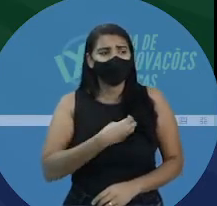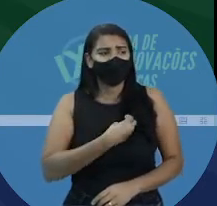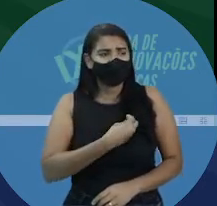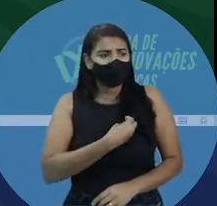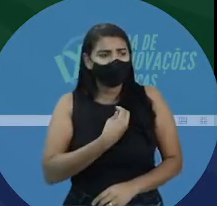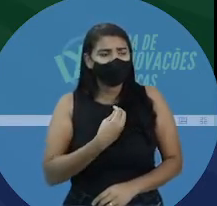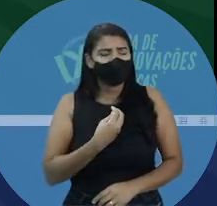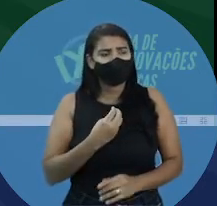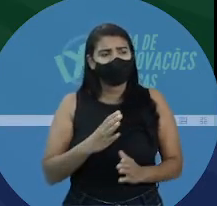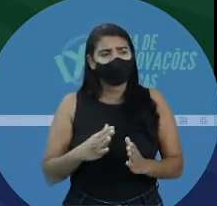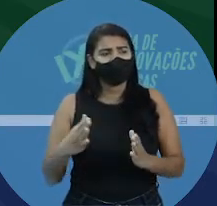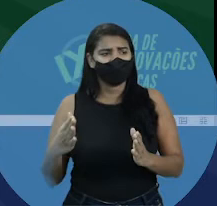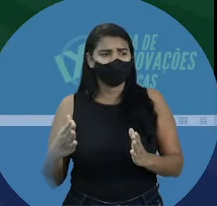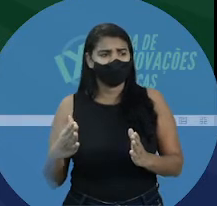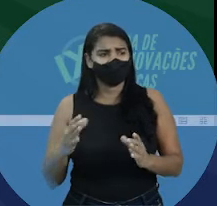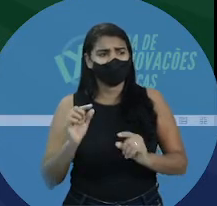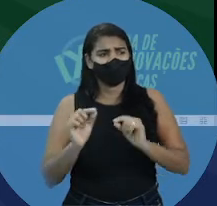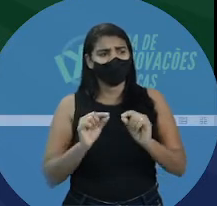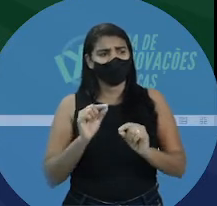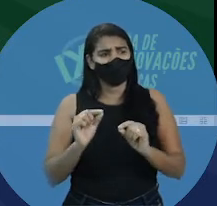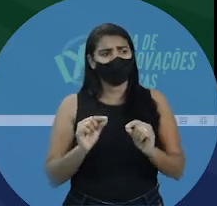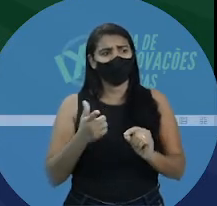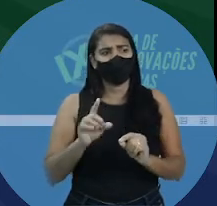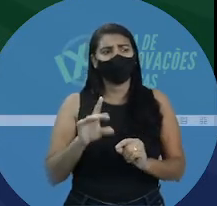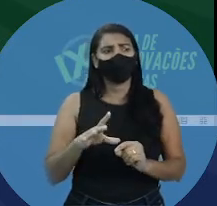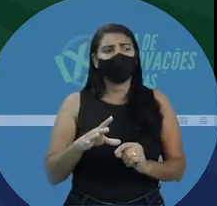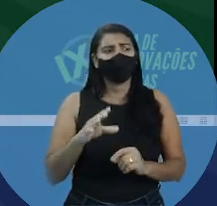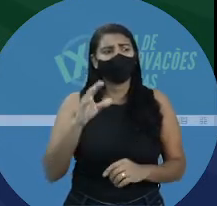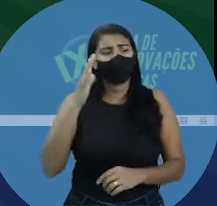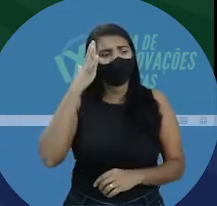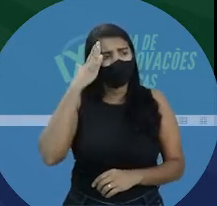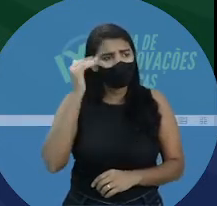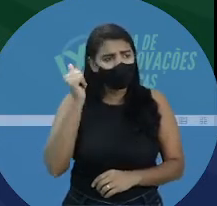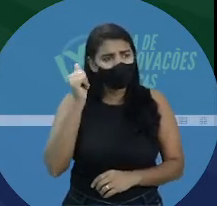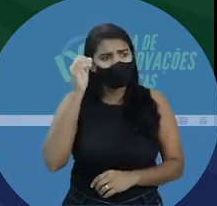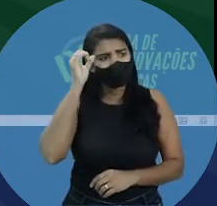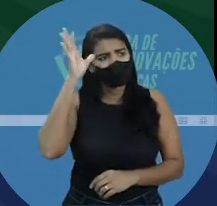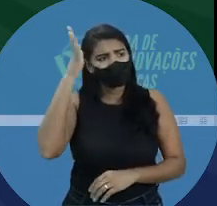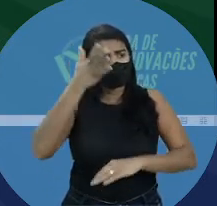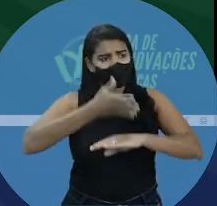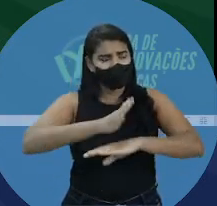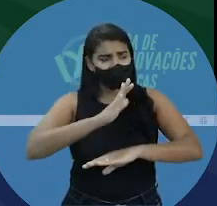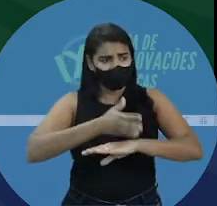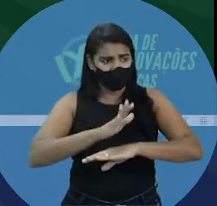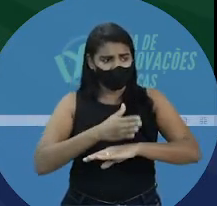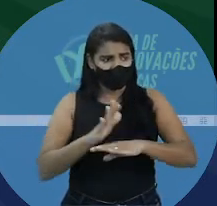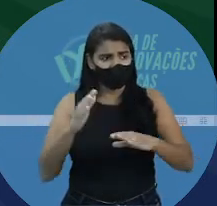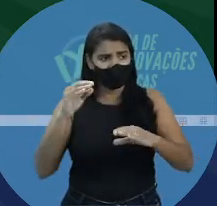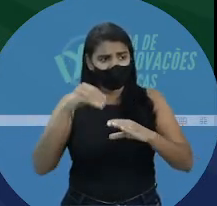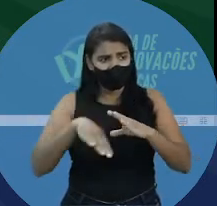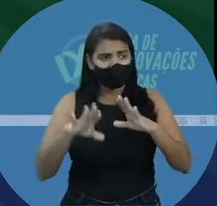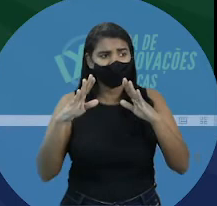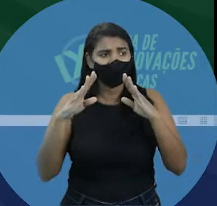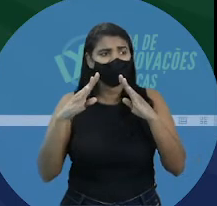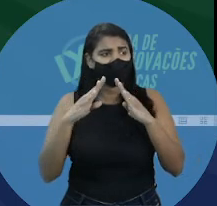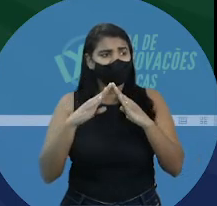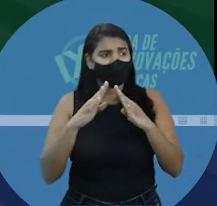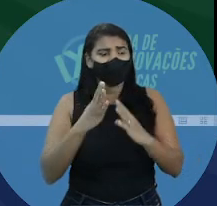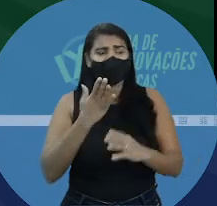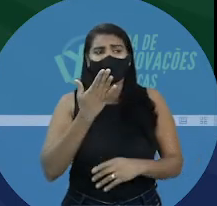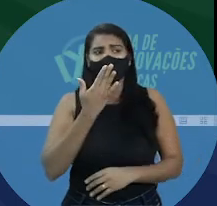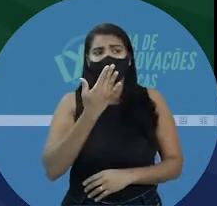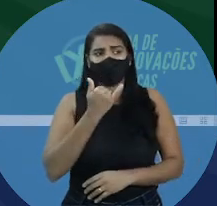parte não só de conhecimento, mas também na prática em casa, na parte da